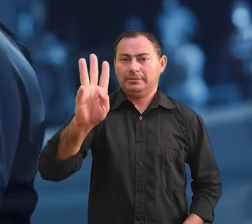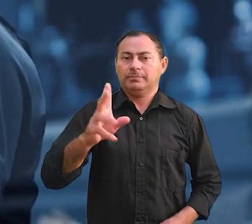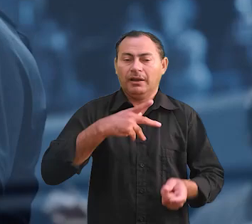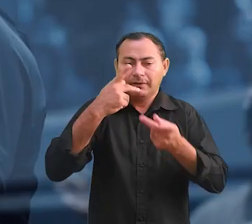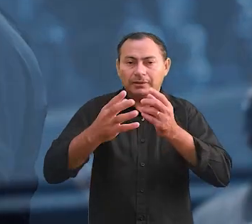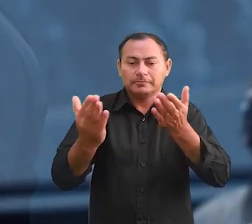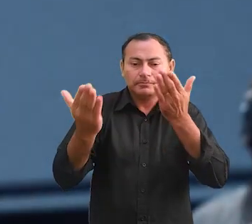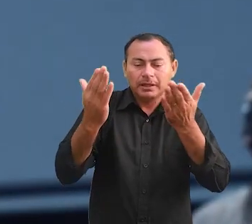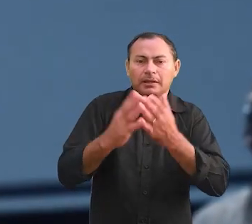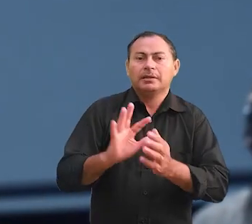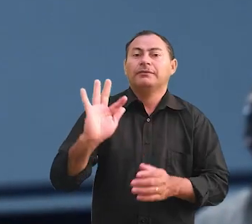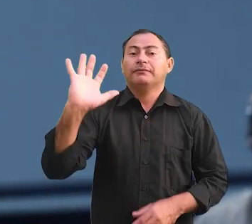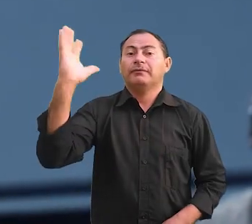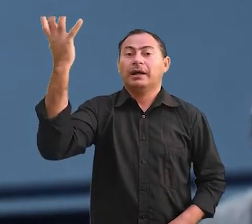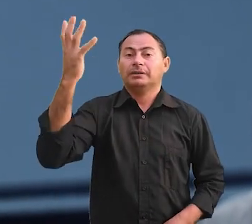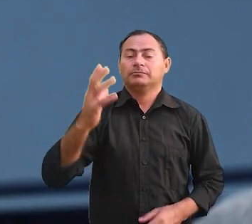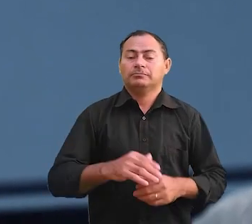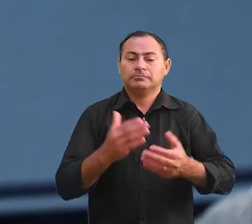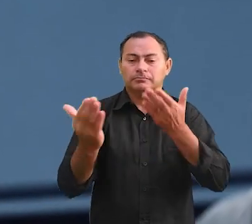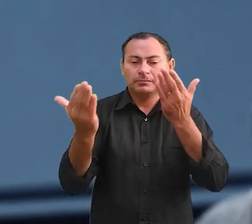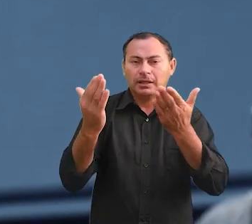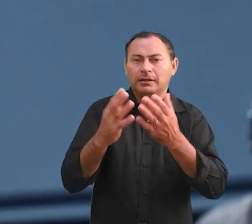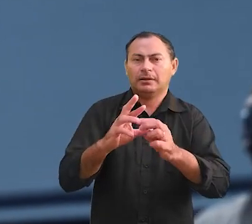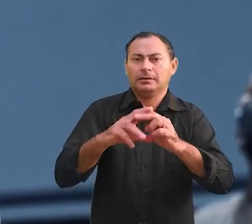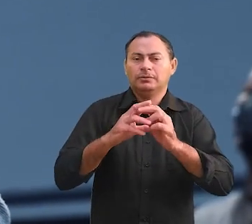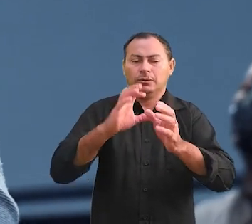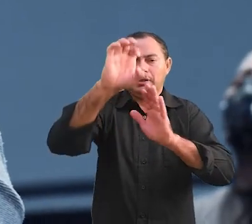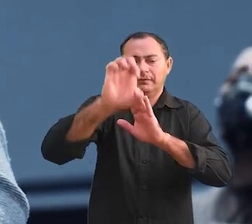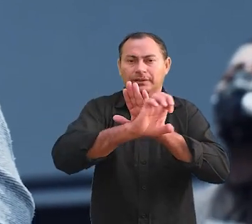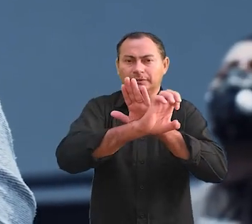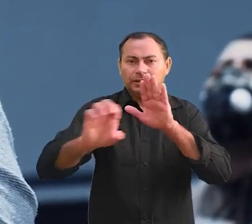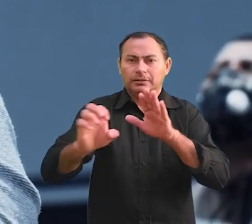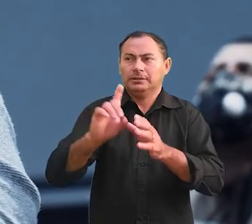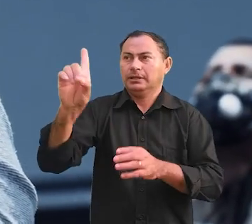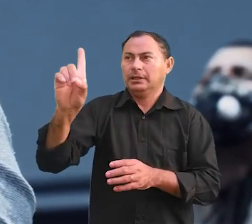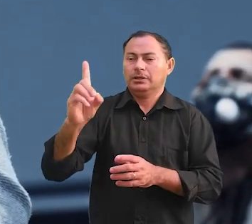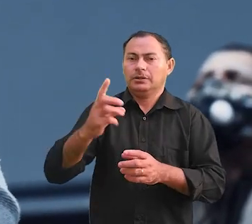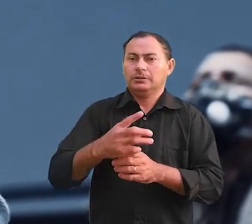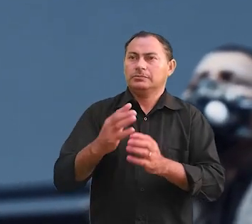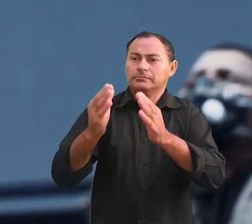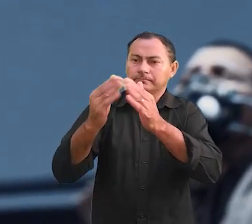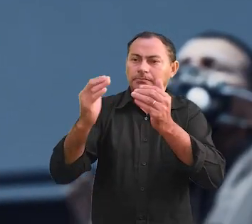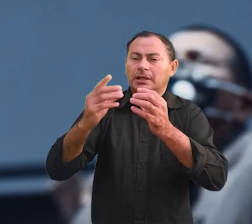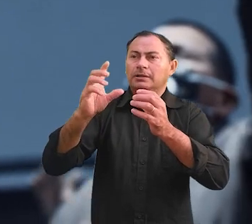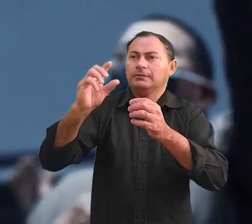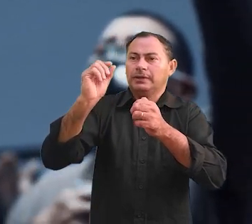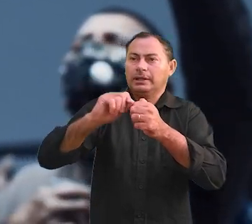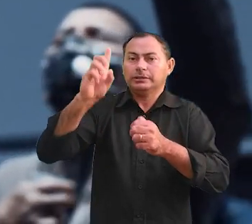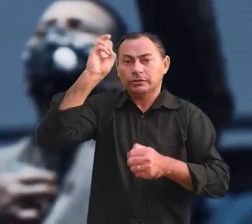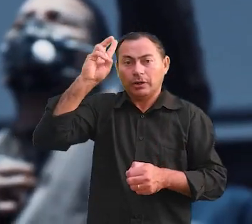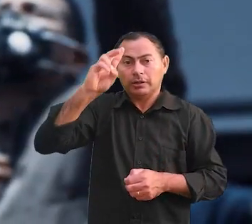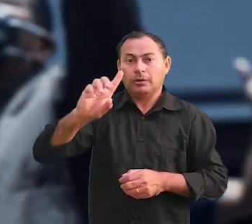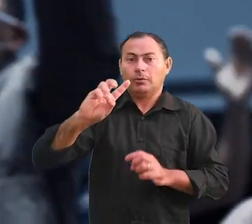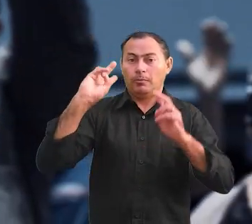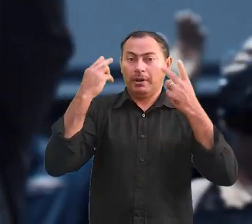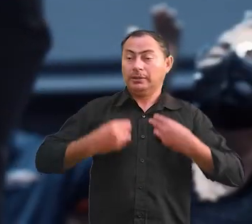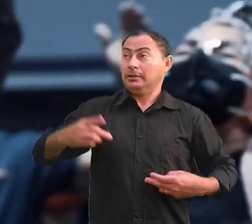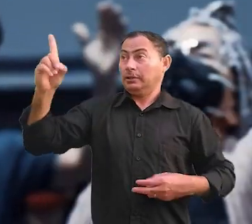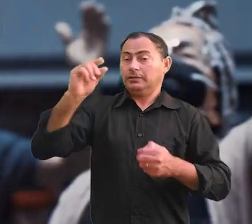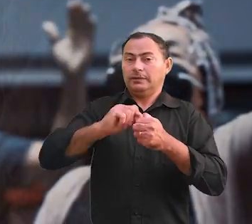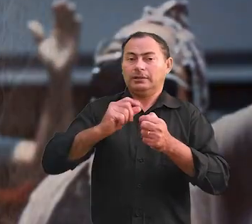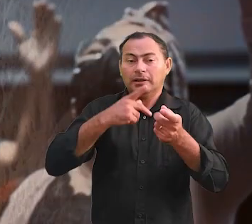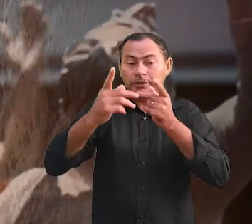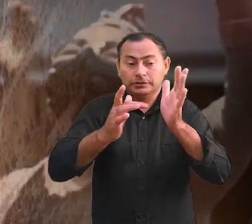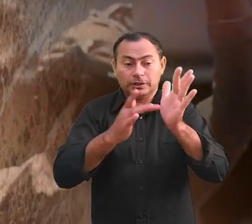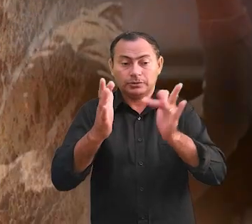Brian essa mudança baseia-se em factos eram se baseia nos fatos do Evangelho Deus interceptou a história humana Esse é o